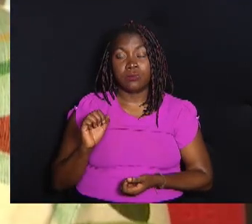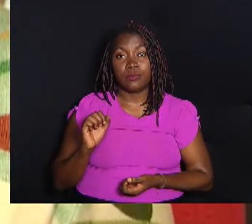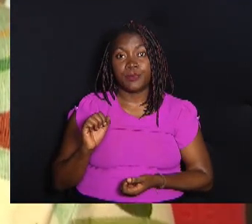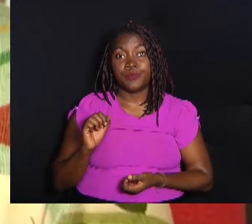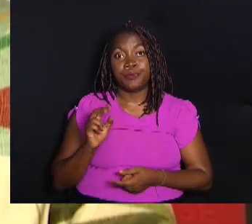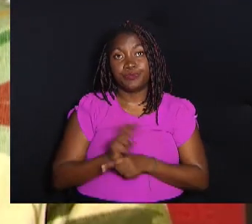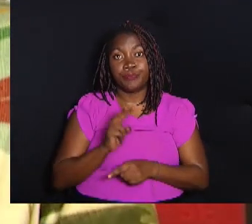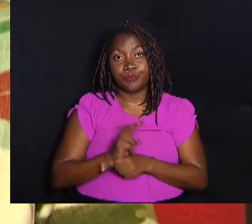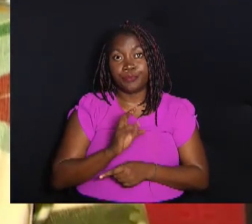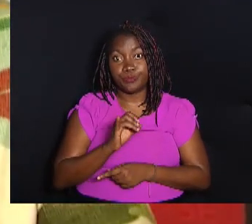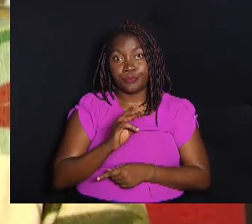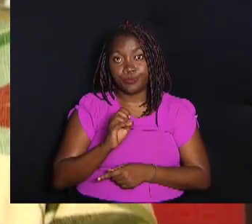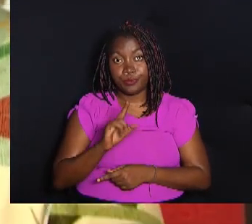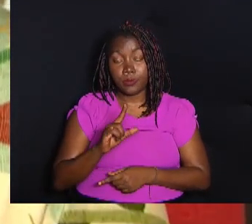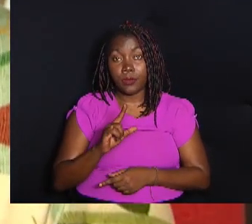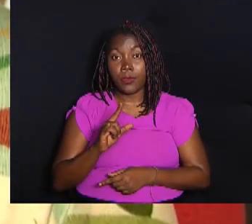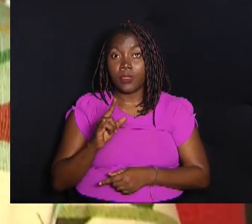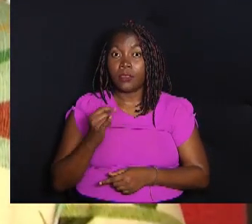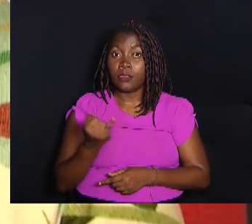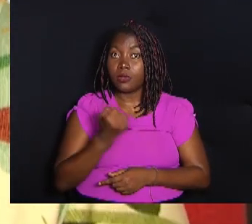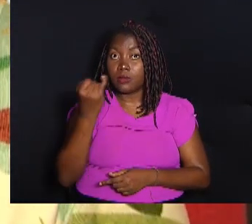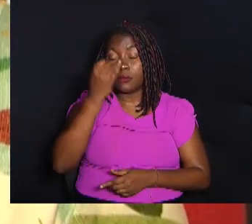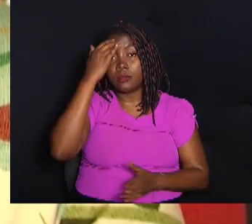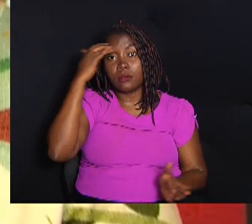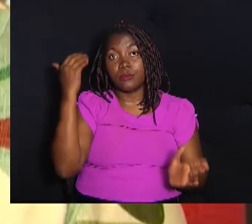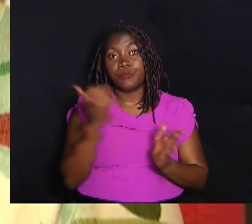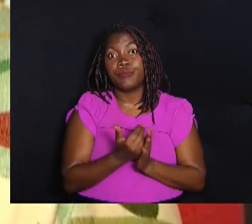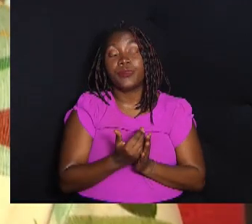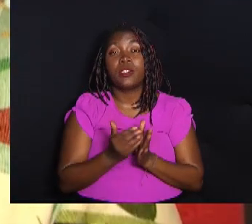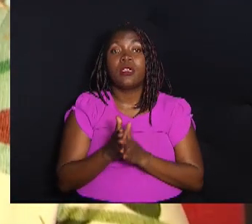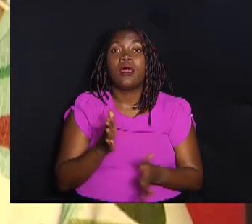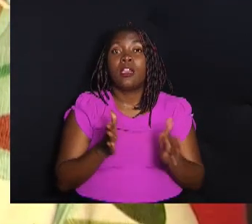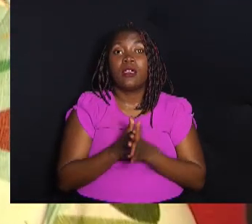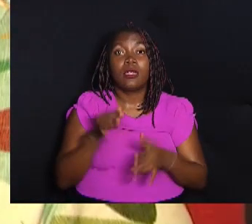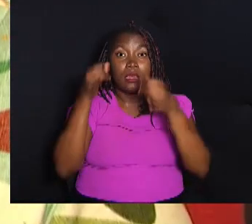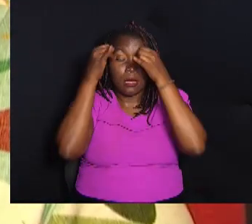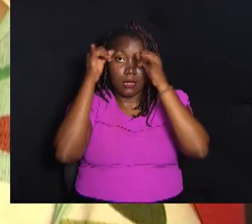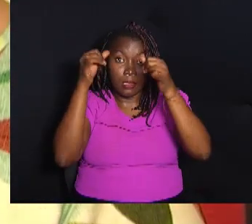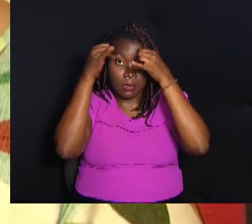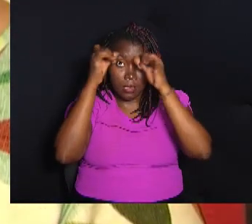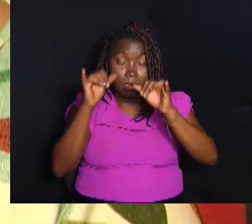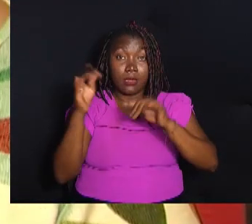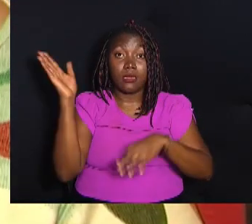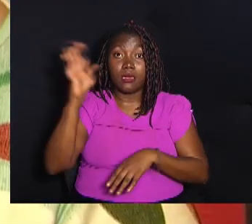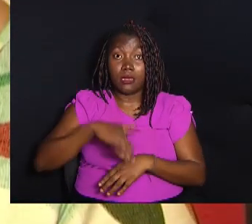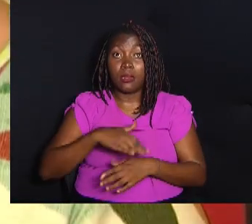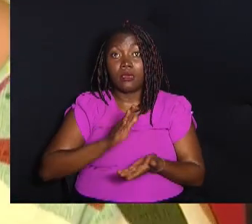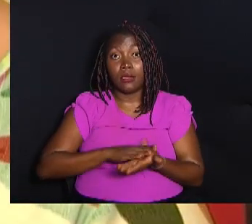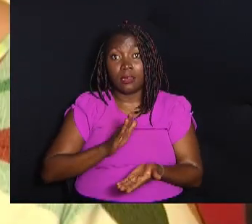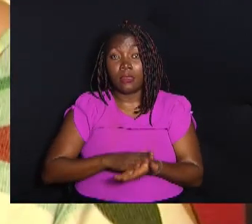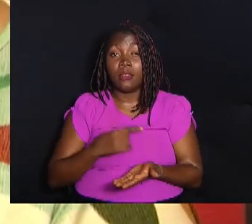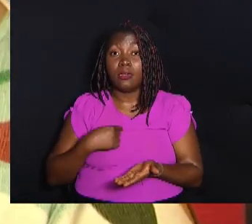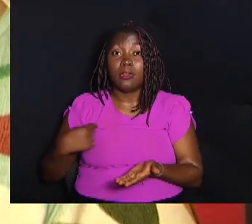cumpre um papel fundamental e também faz parte da Defesa Civil o processo de prevenção então veio essa demanda da para nós né